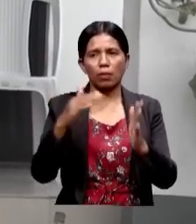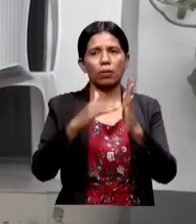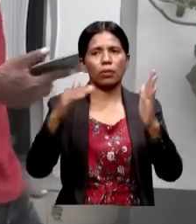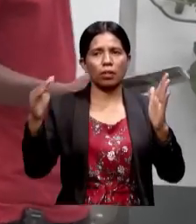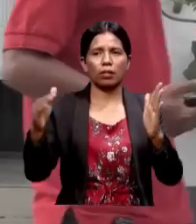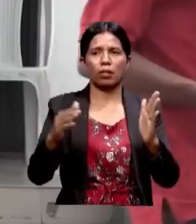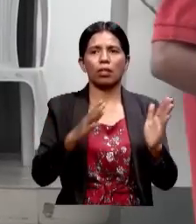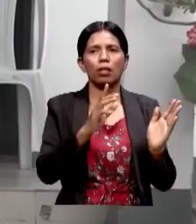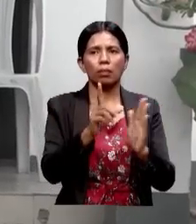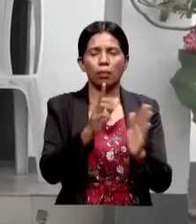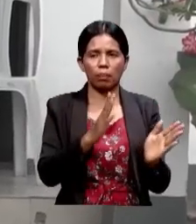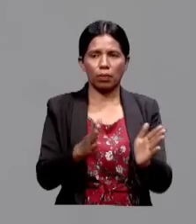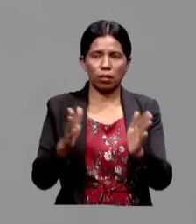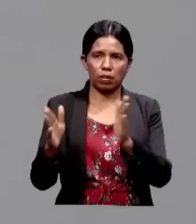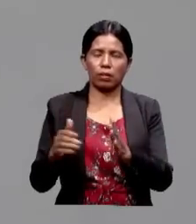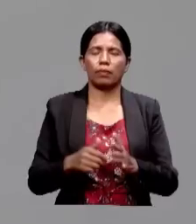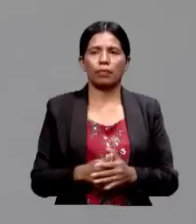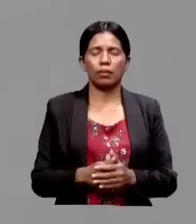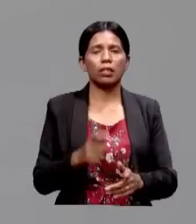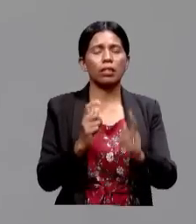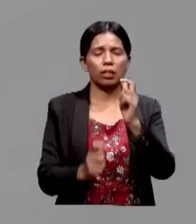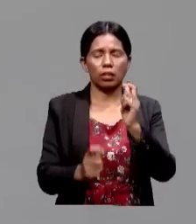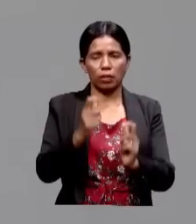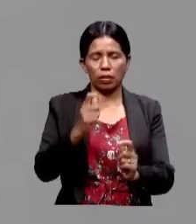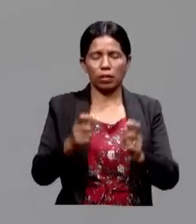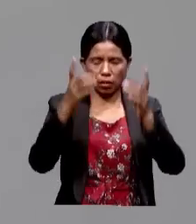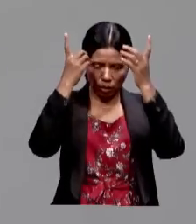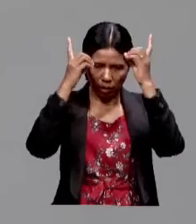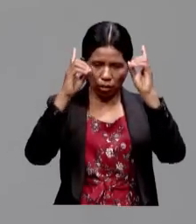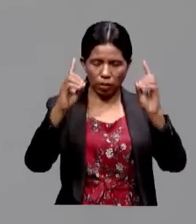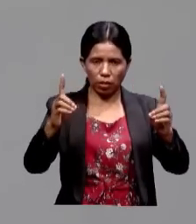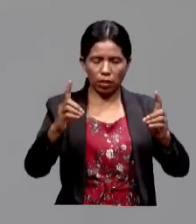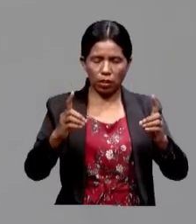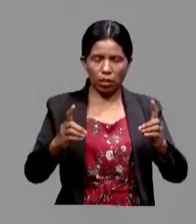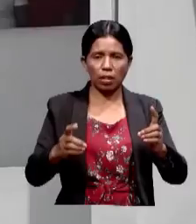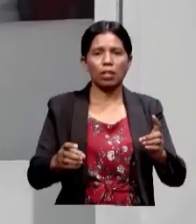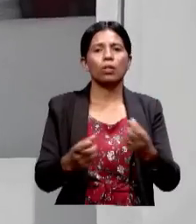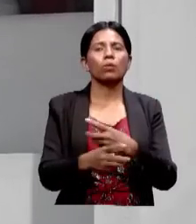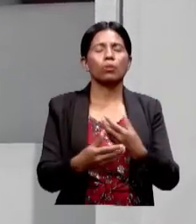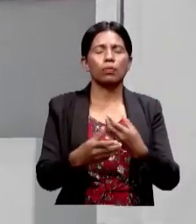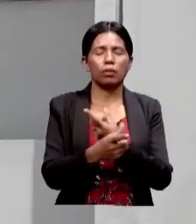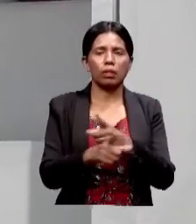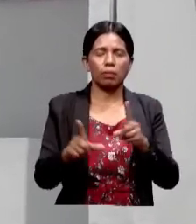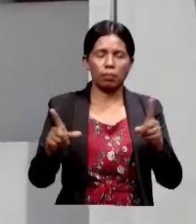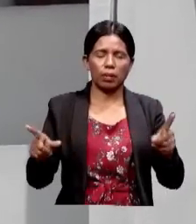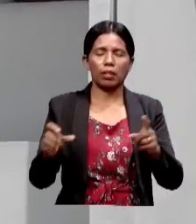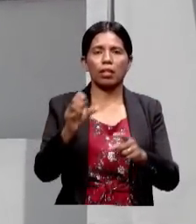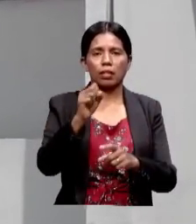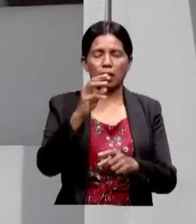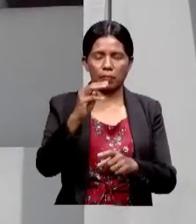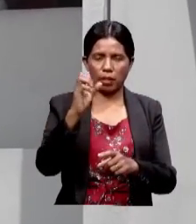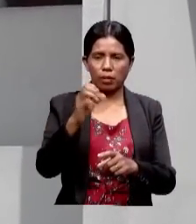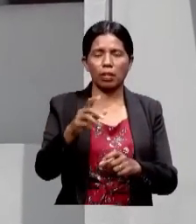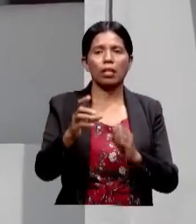Código Processo Penal. Mas que tribunal decide liberta suspeito LM, mas bem deputado bancada Kunto e